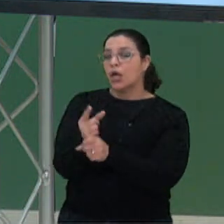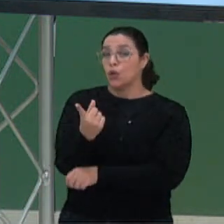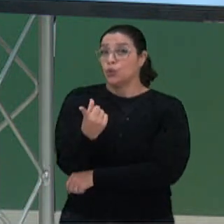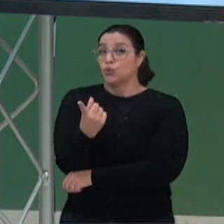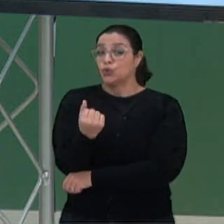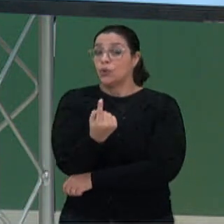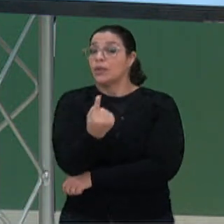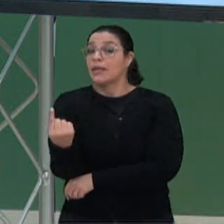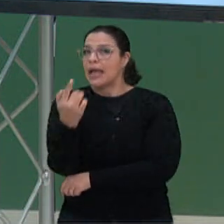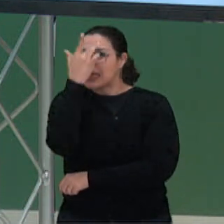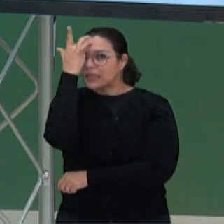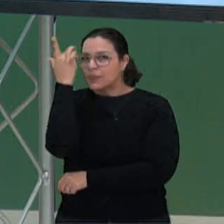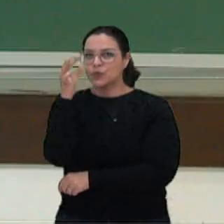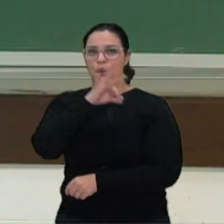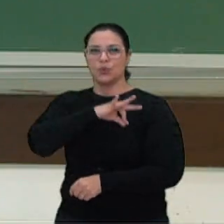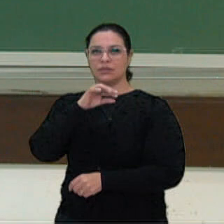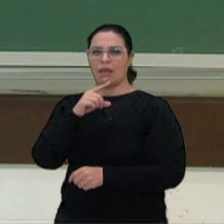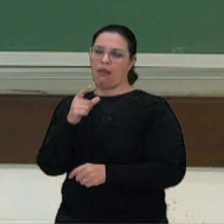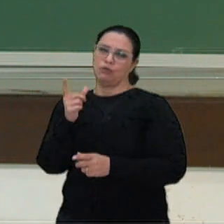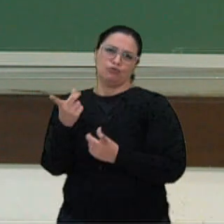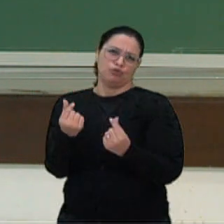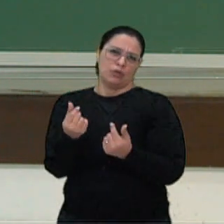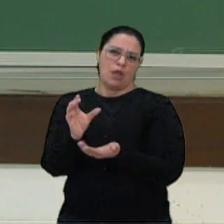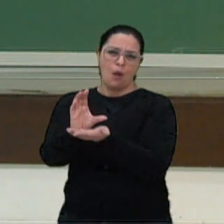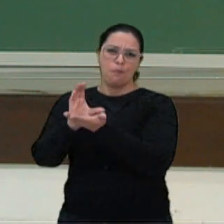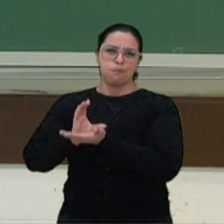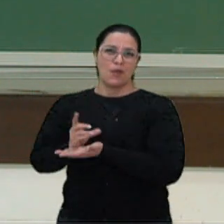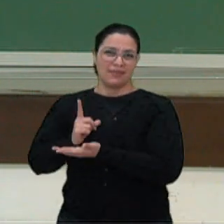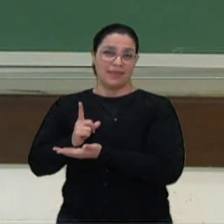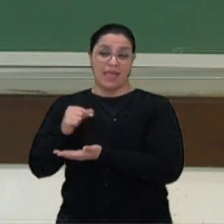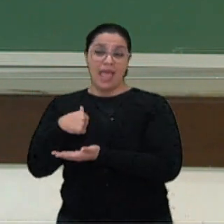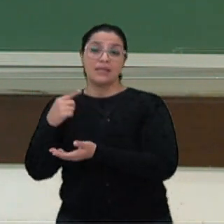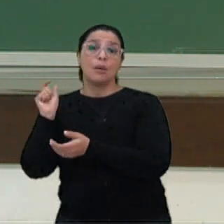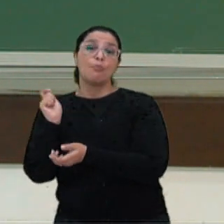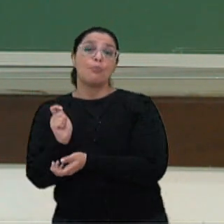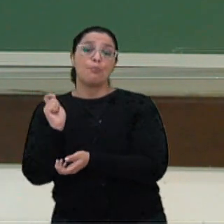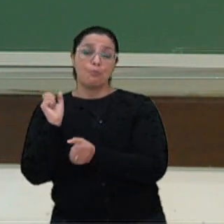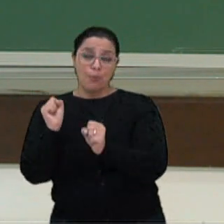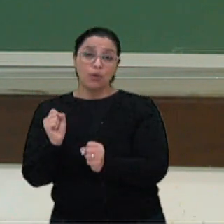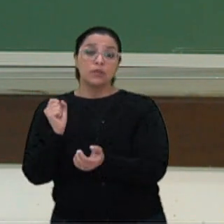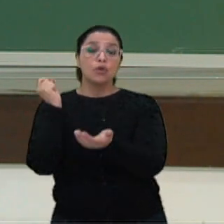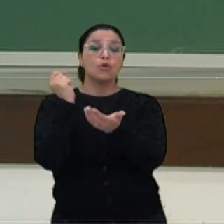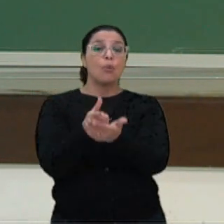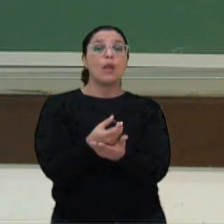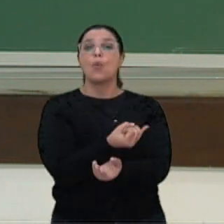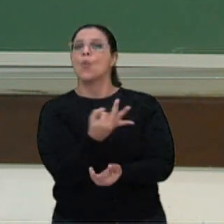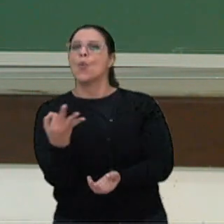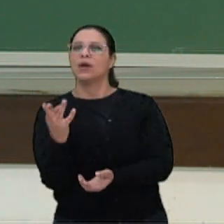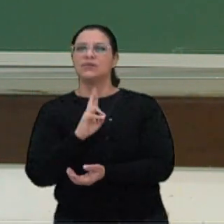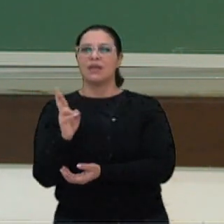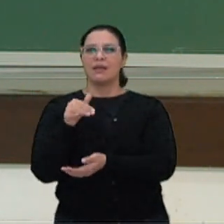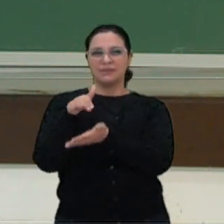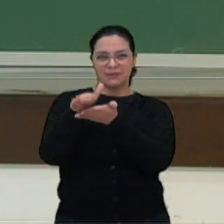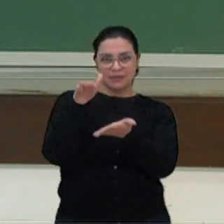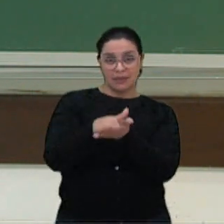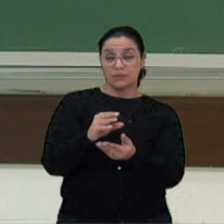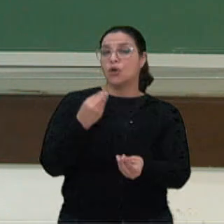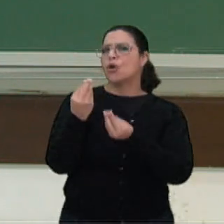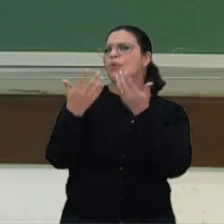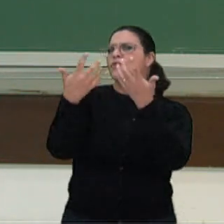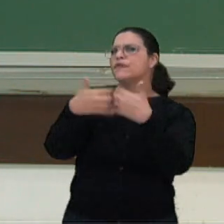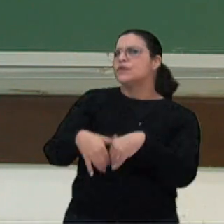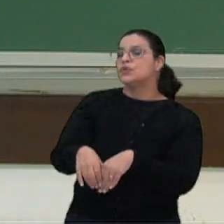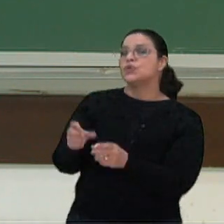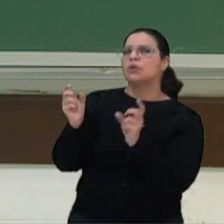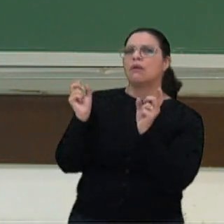qual é o poder, qual é a capacidade de compra daquela pessoa naquele período, né? E quem impulsiona essa compra?